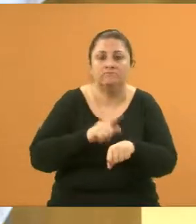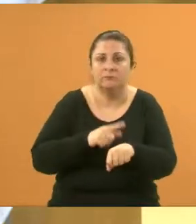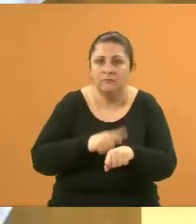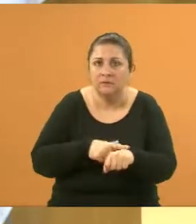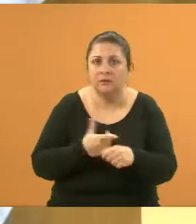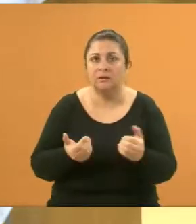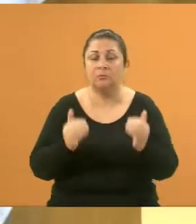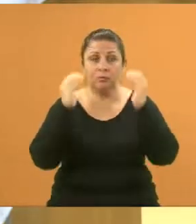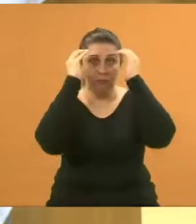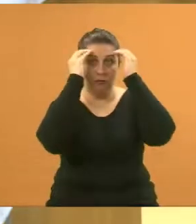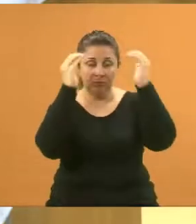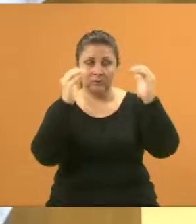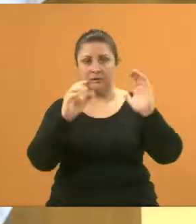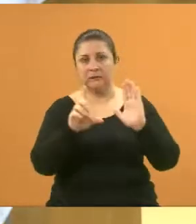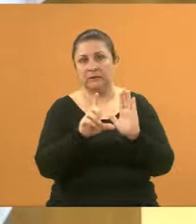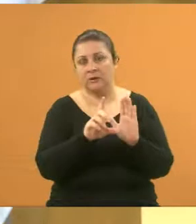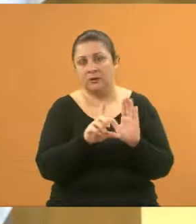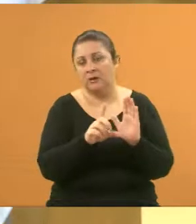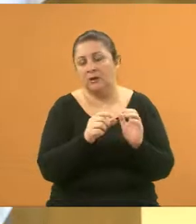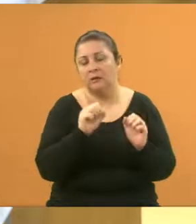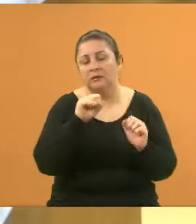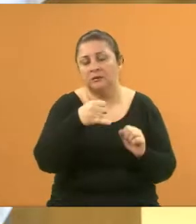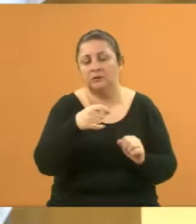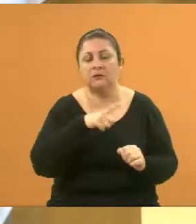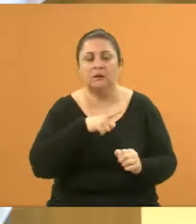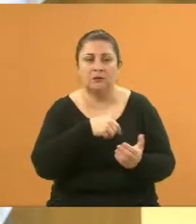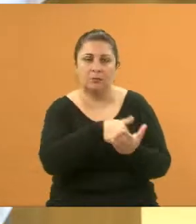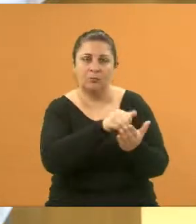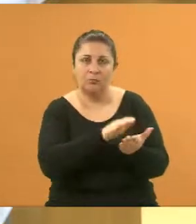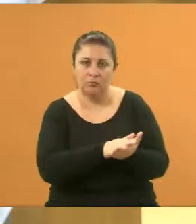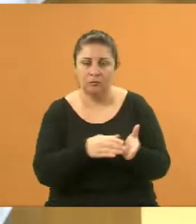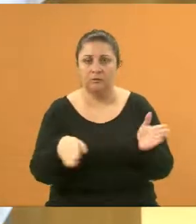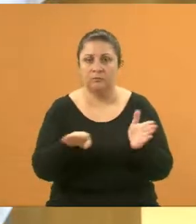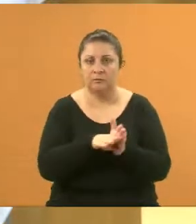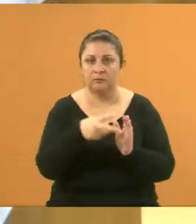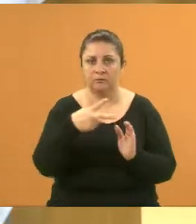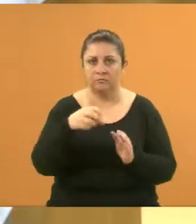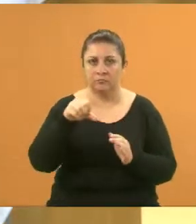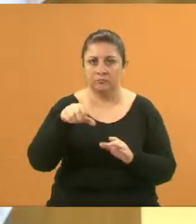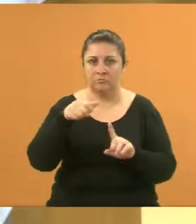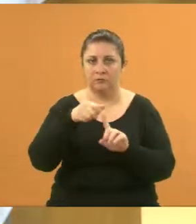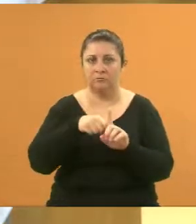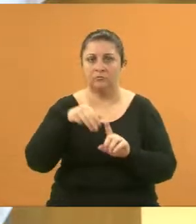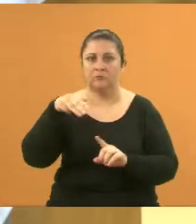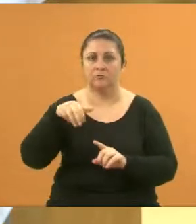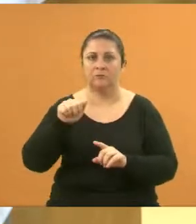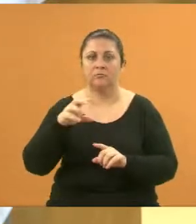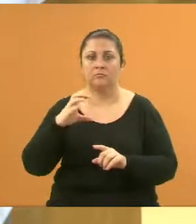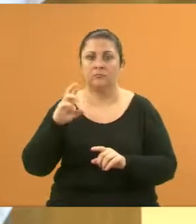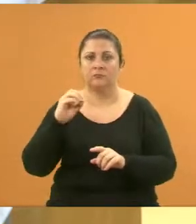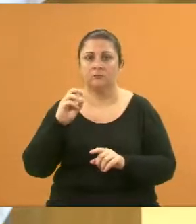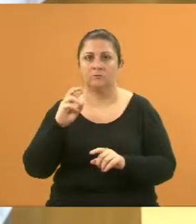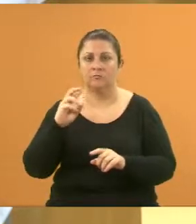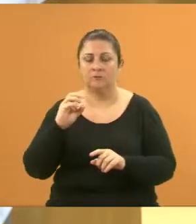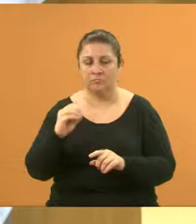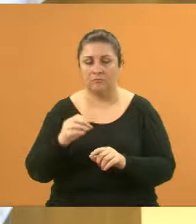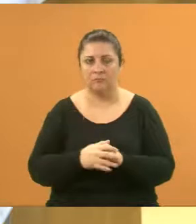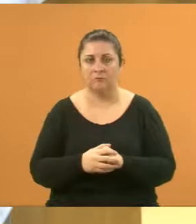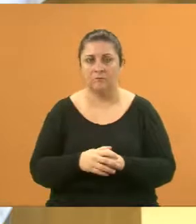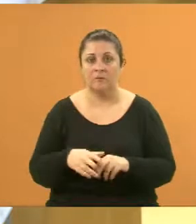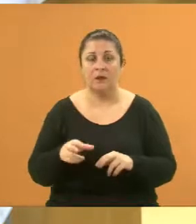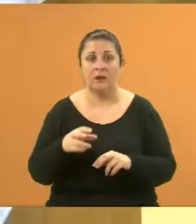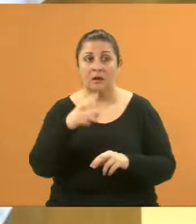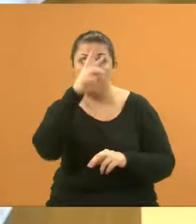imposta no auto de infração até 29 de março de 2019, e a Prefeitura possa vistoriar